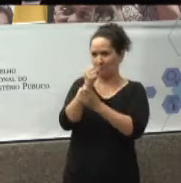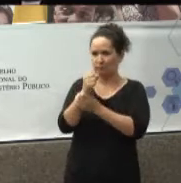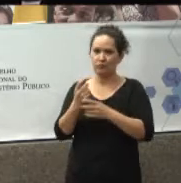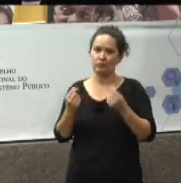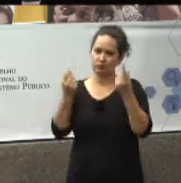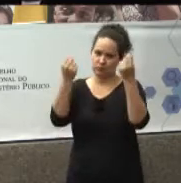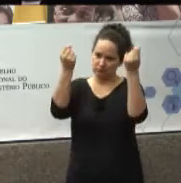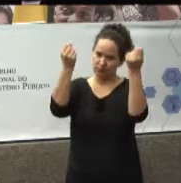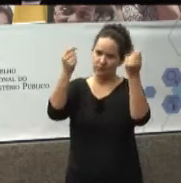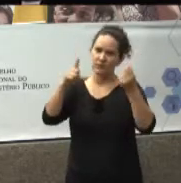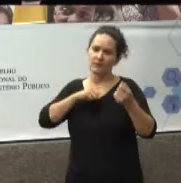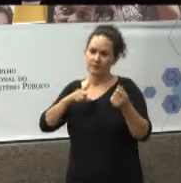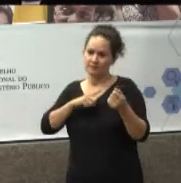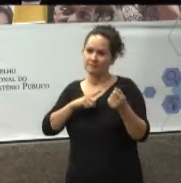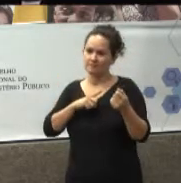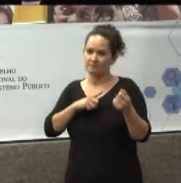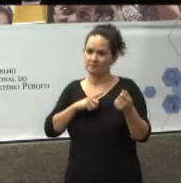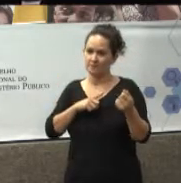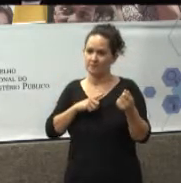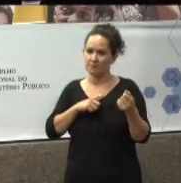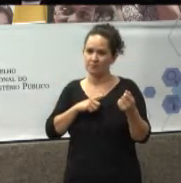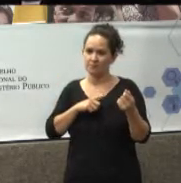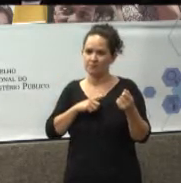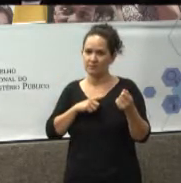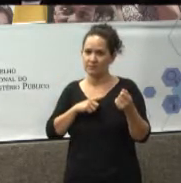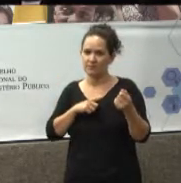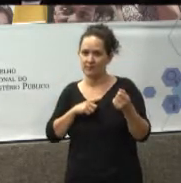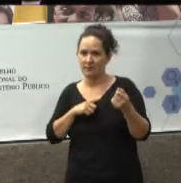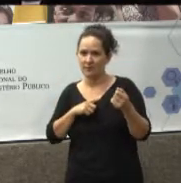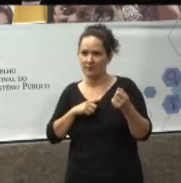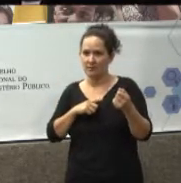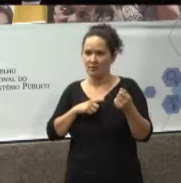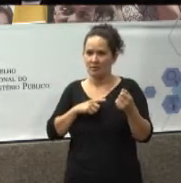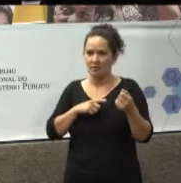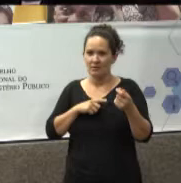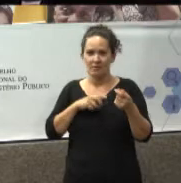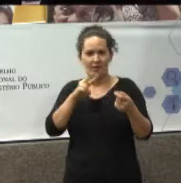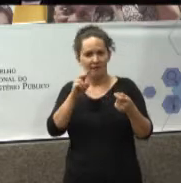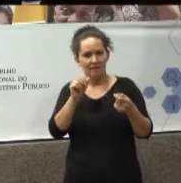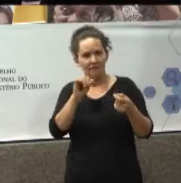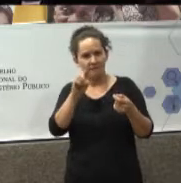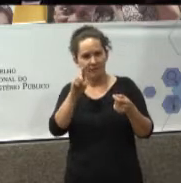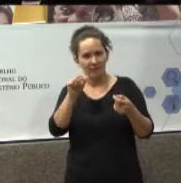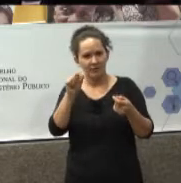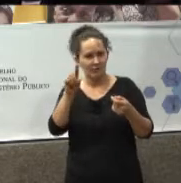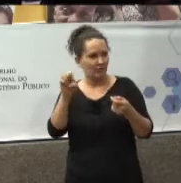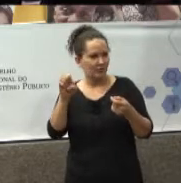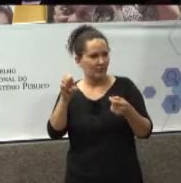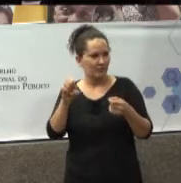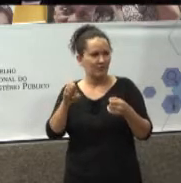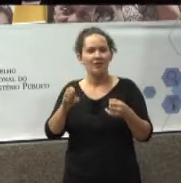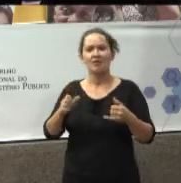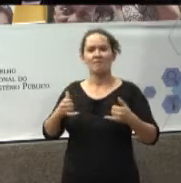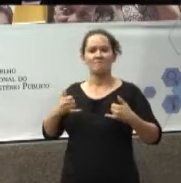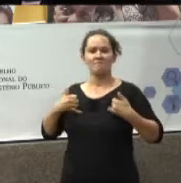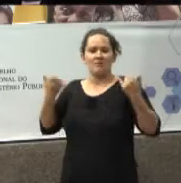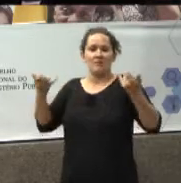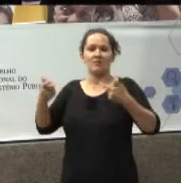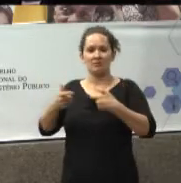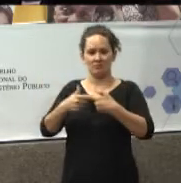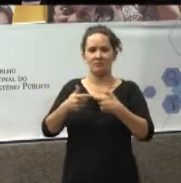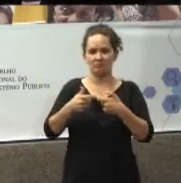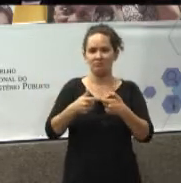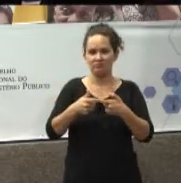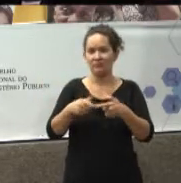custo você tem a vaidade do médico a busca por fama em dinheiro vai dar e talvez um sentimento que